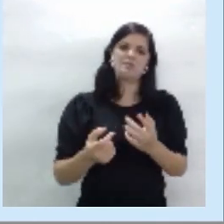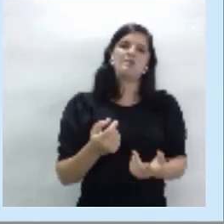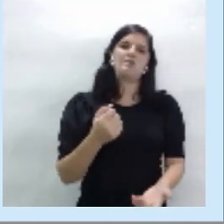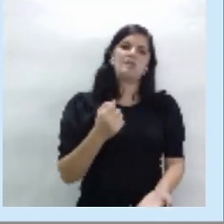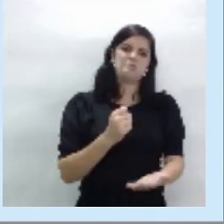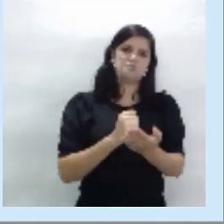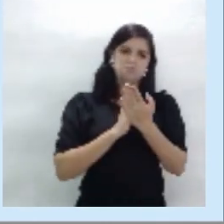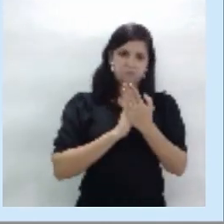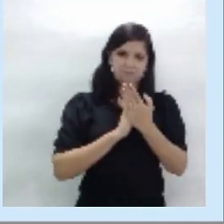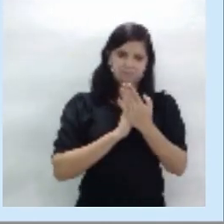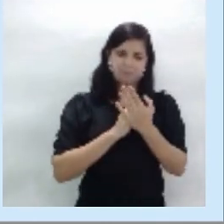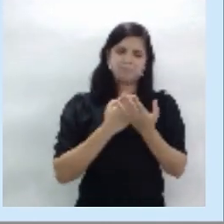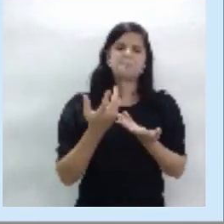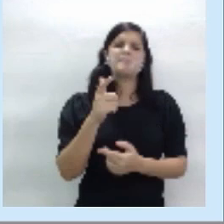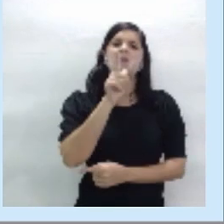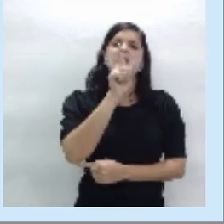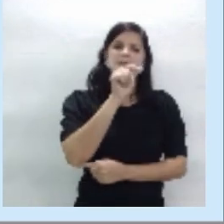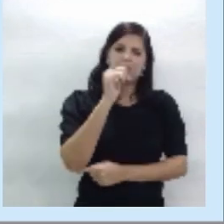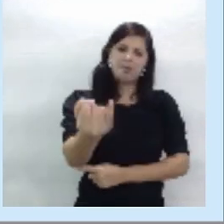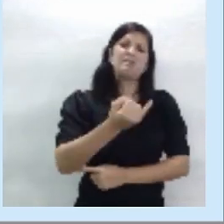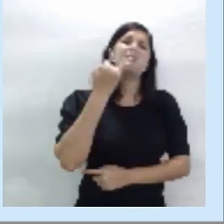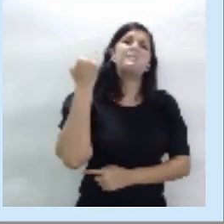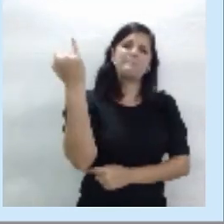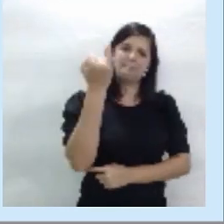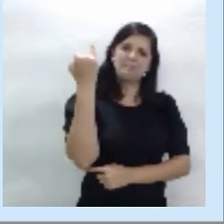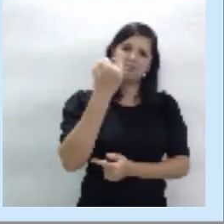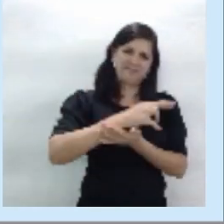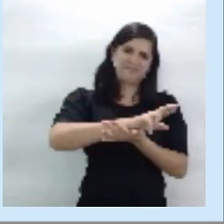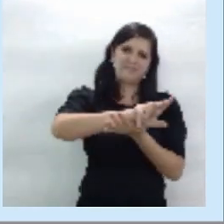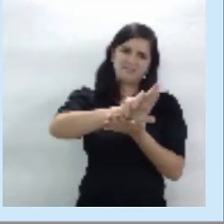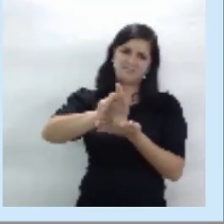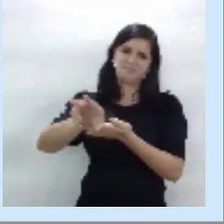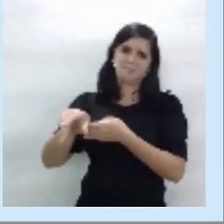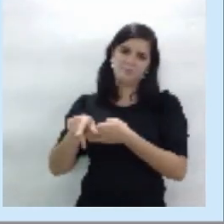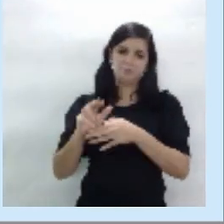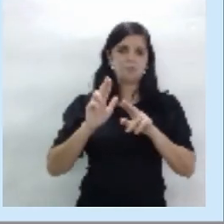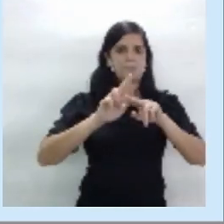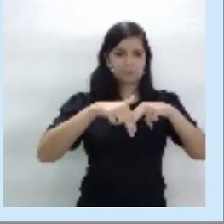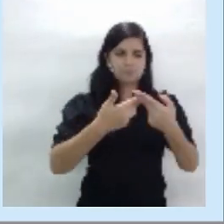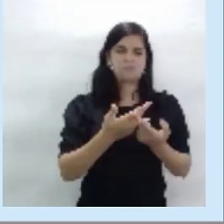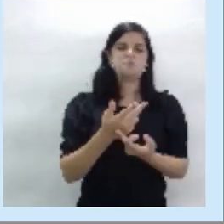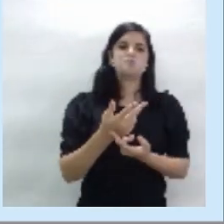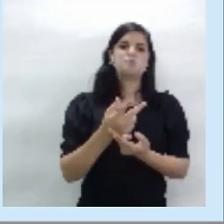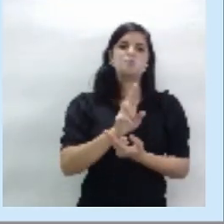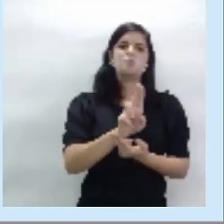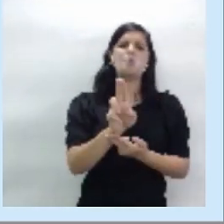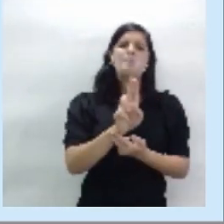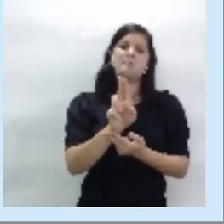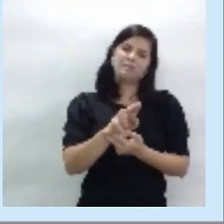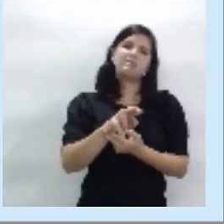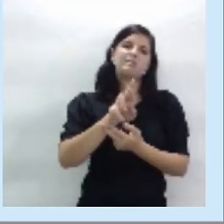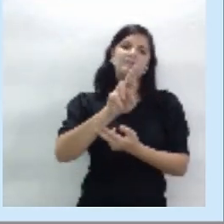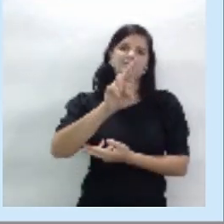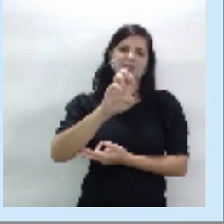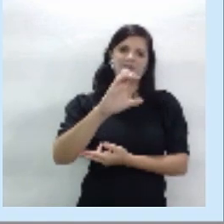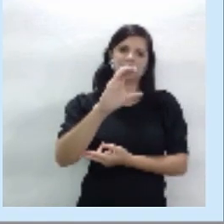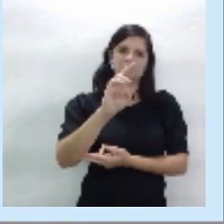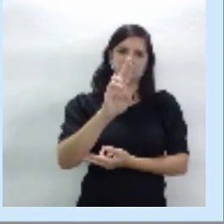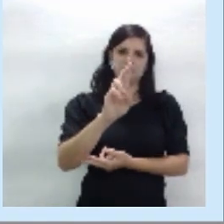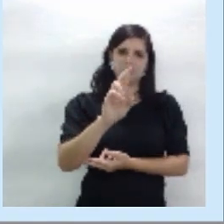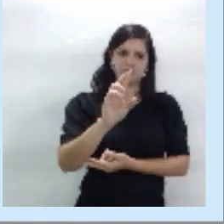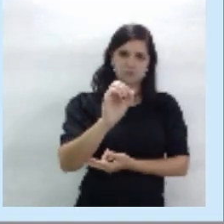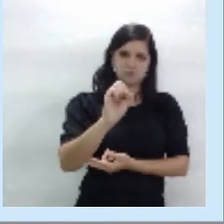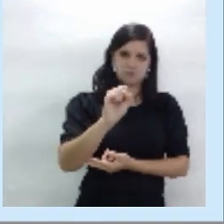vocês observarem, a água ela é importante em vários aspectos, tá? Por isso que ela é chamada de um recurso natural, certo, sexto